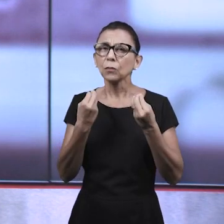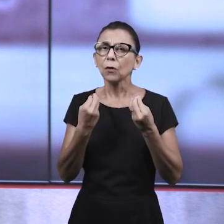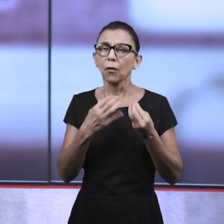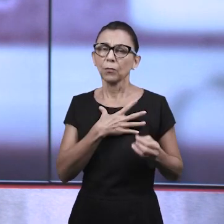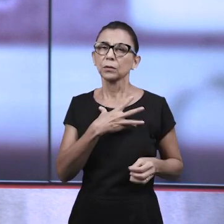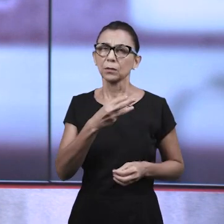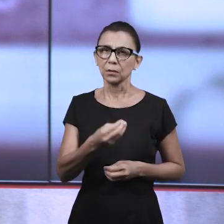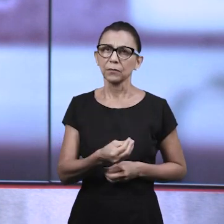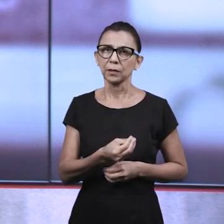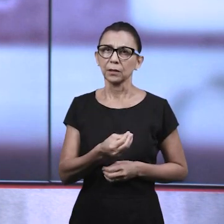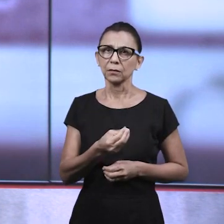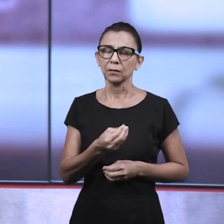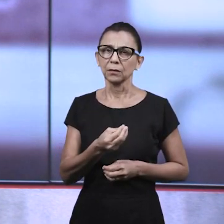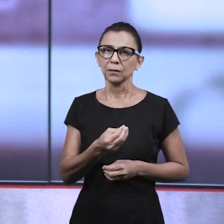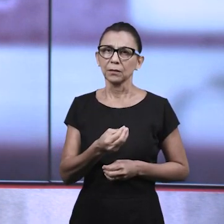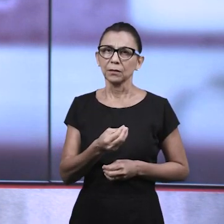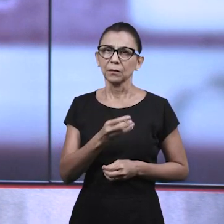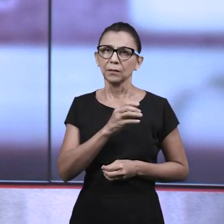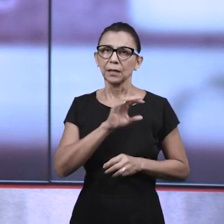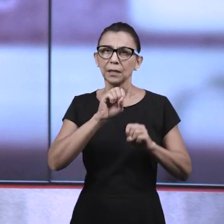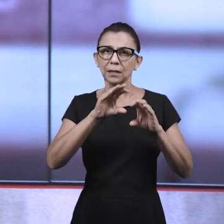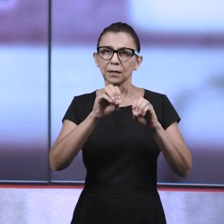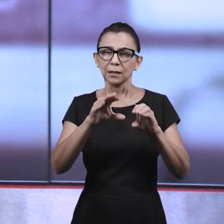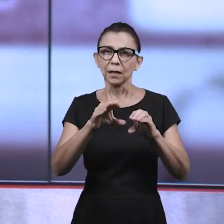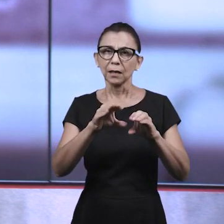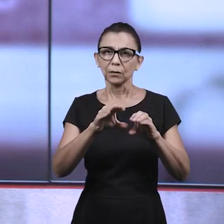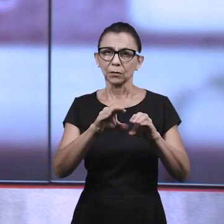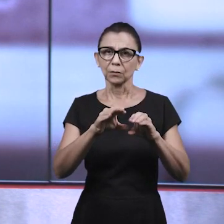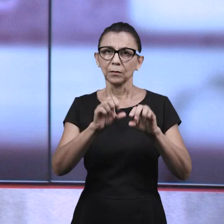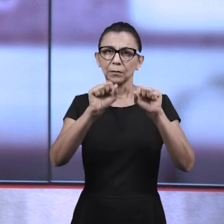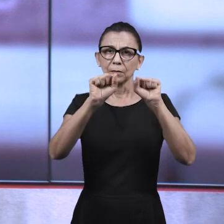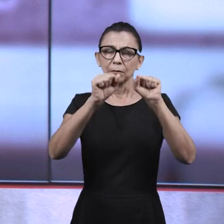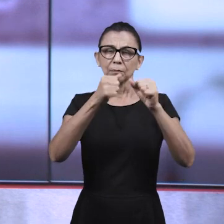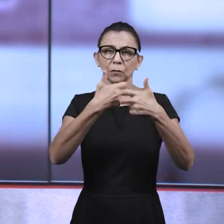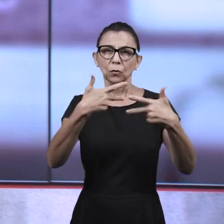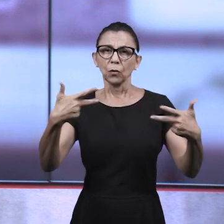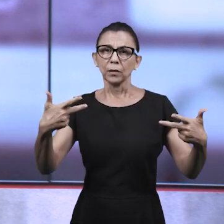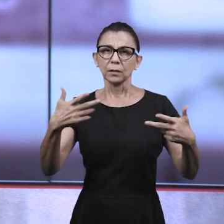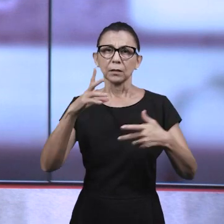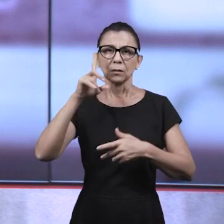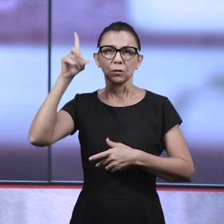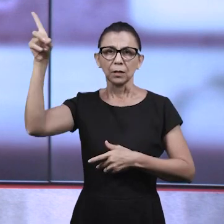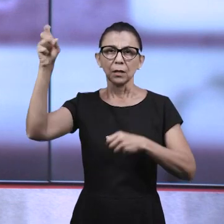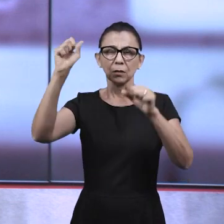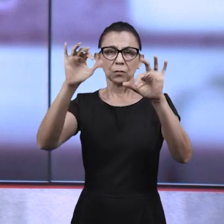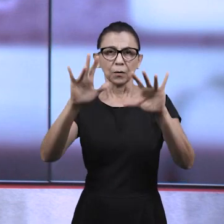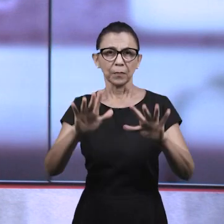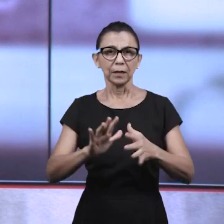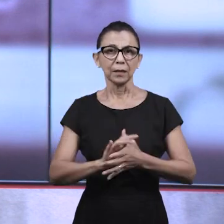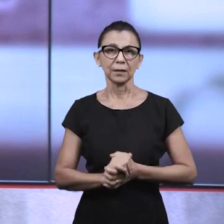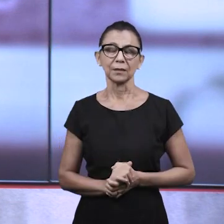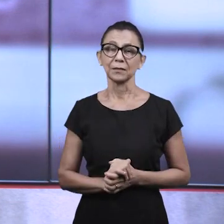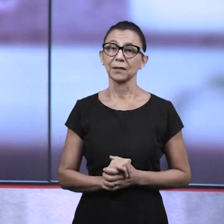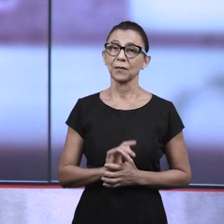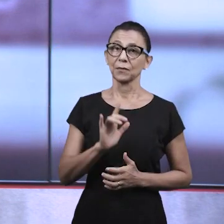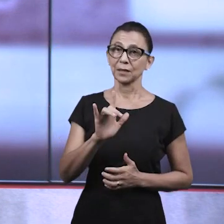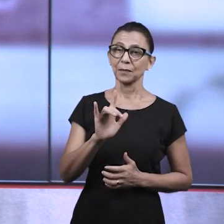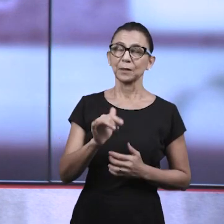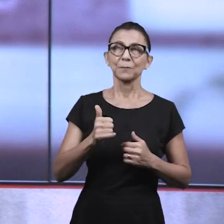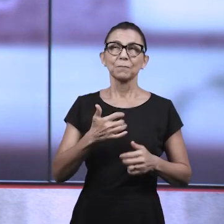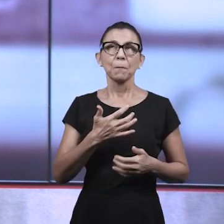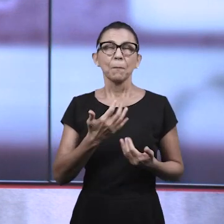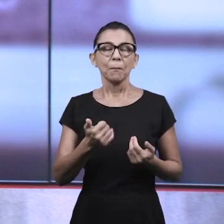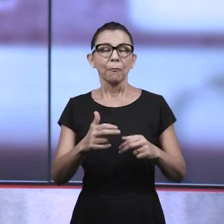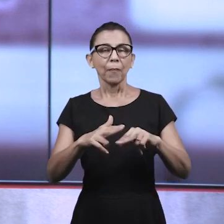de Salmos 19:14, o Senhor nos ensina: sejam agradáveis as palavras da minha